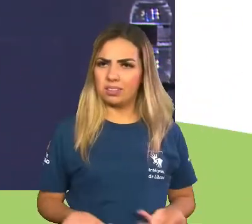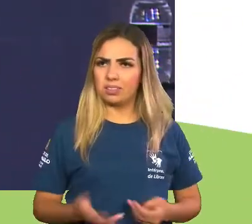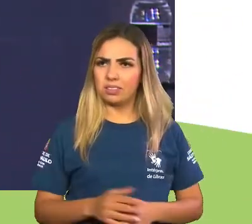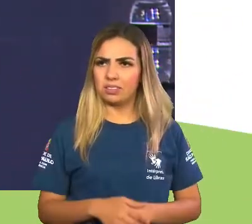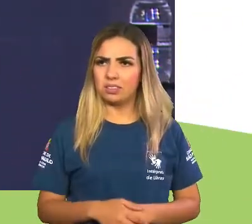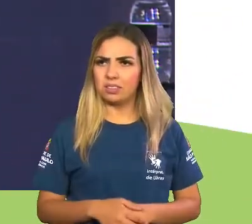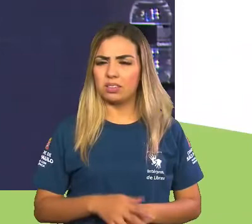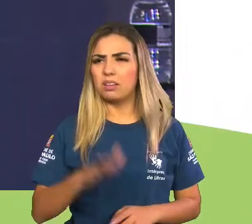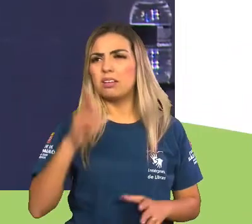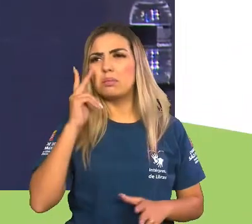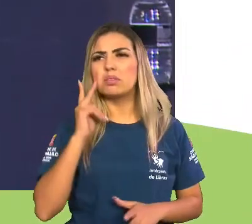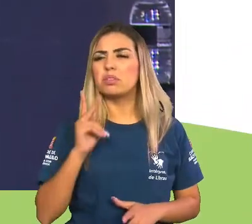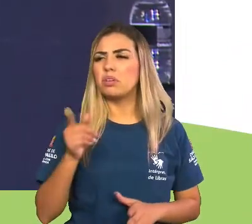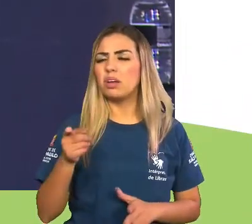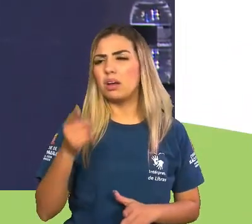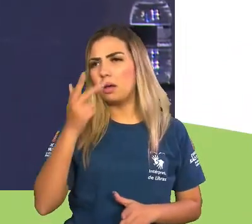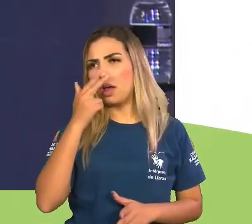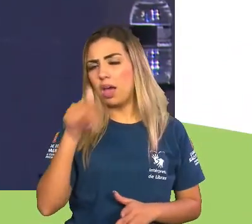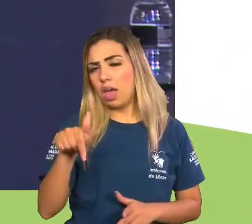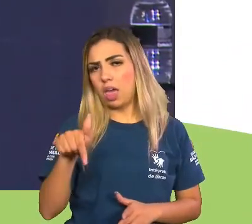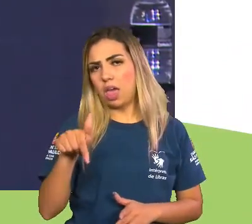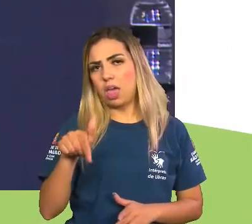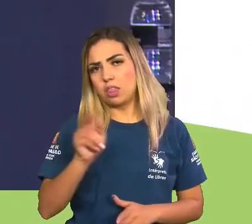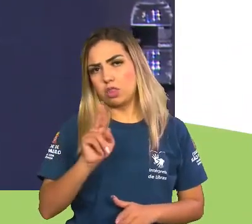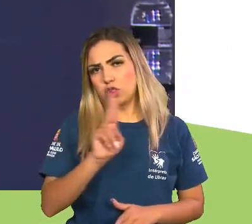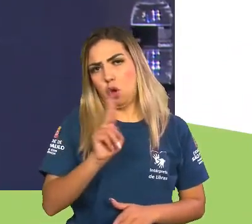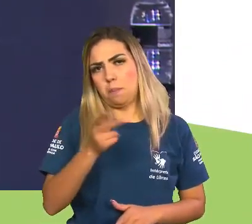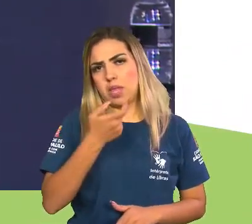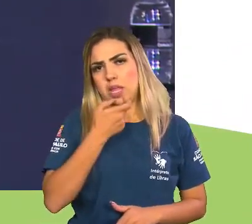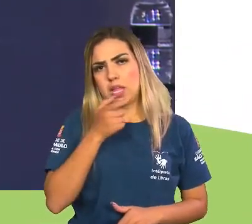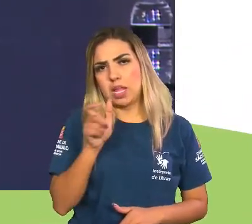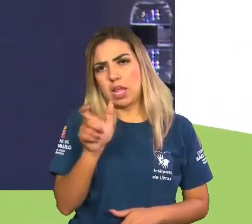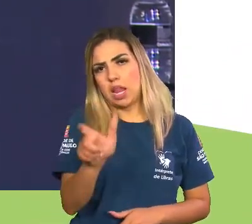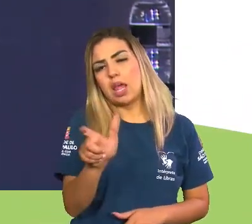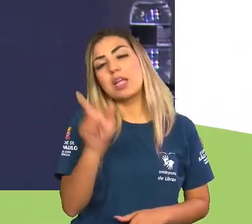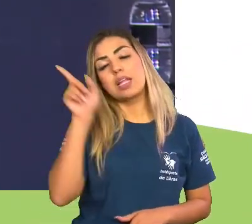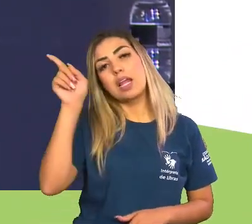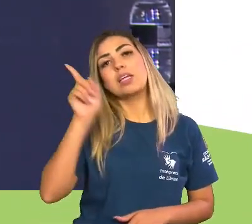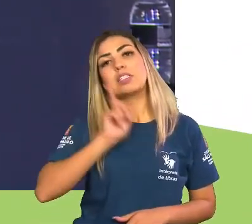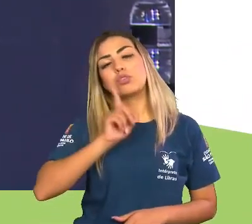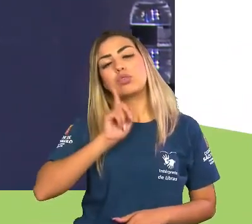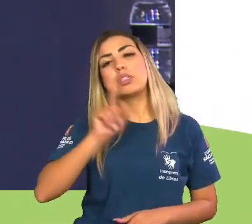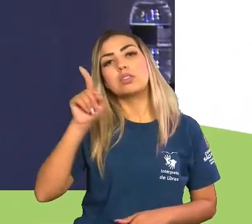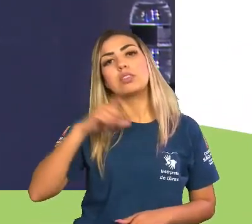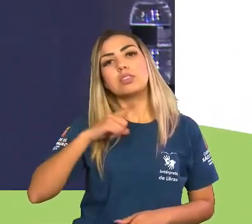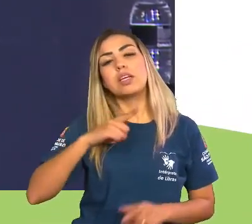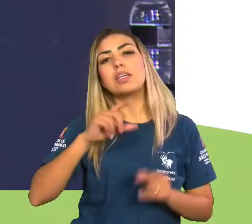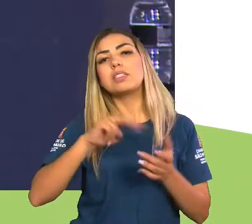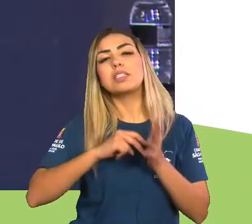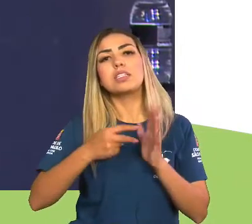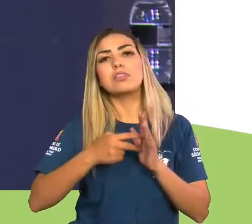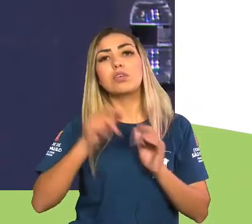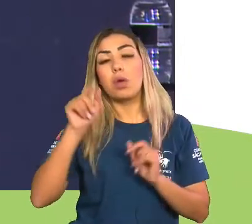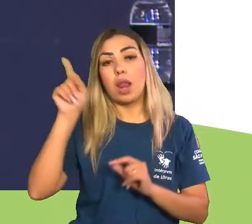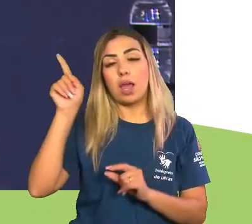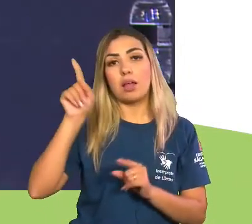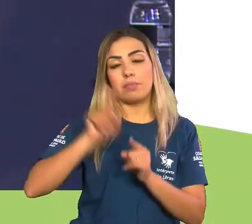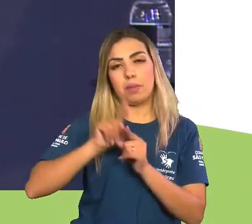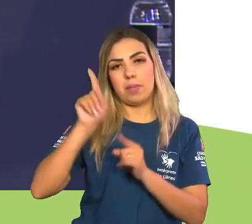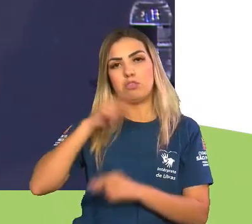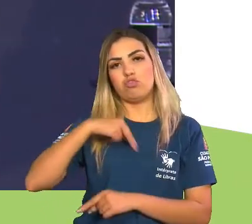Butterfly Skin é o nome dessa, é dado nos Estados Unidos, piel de cristal no Chile.